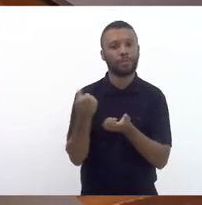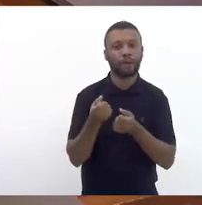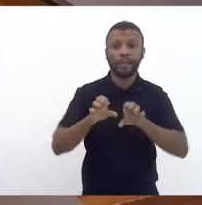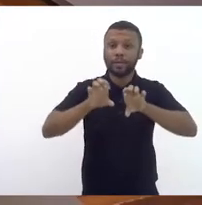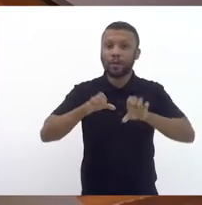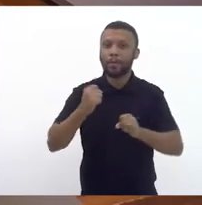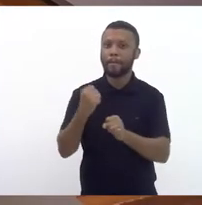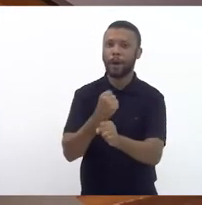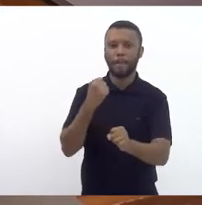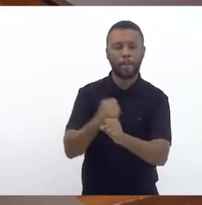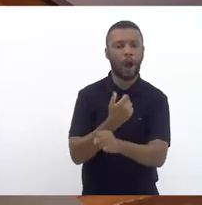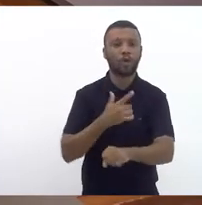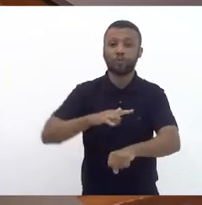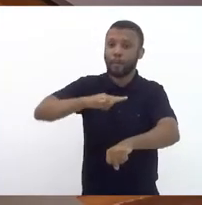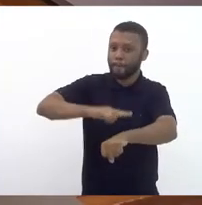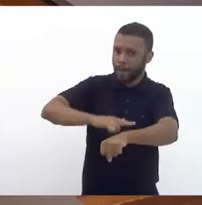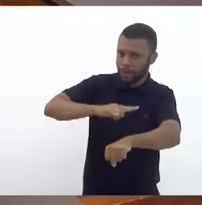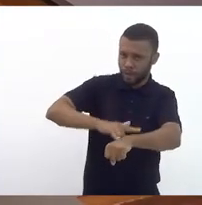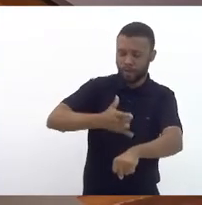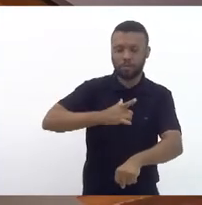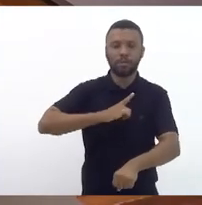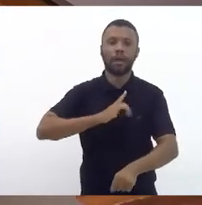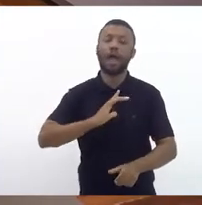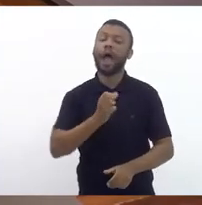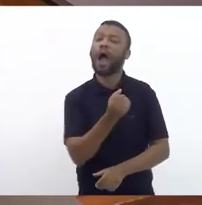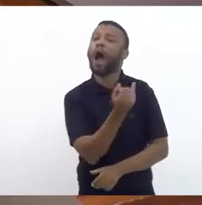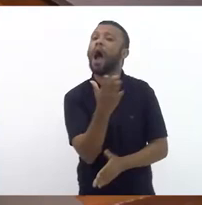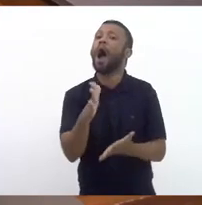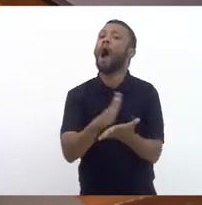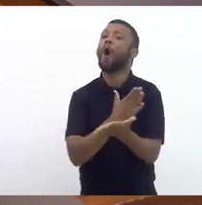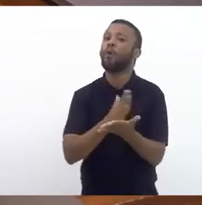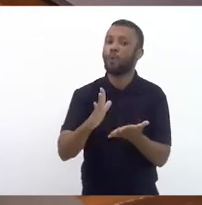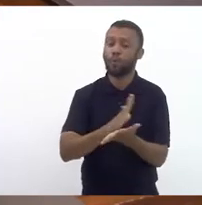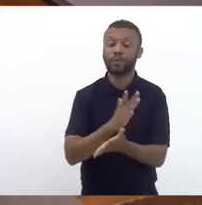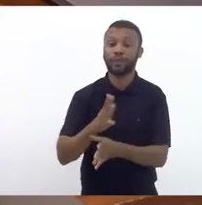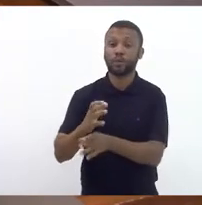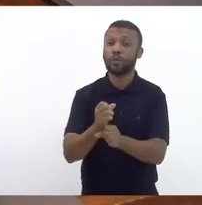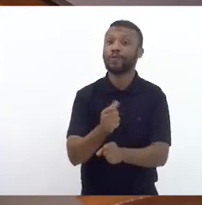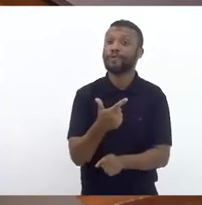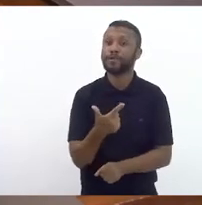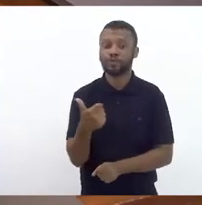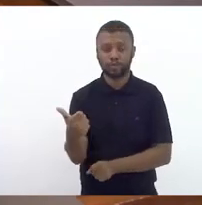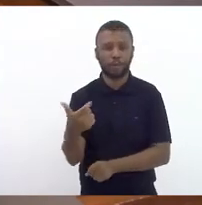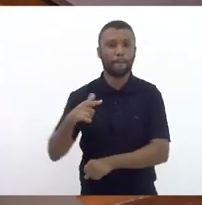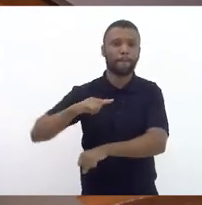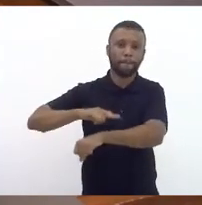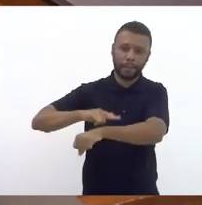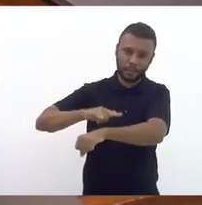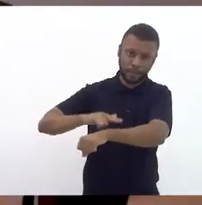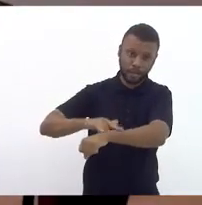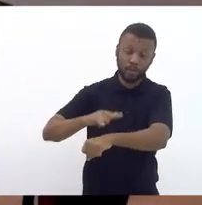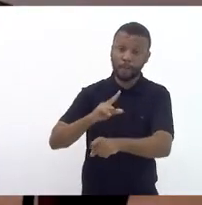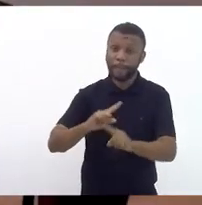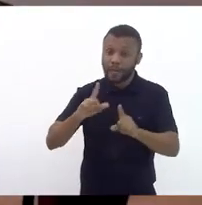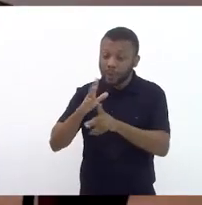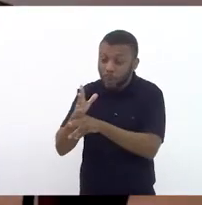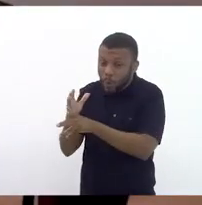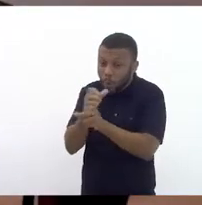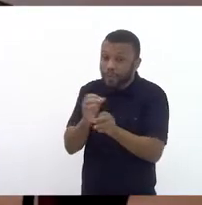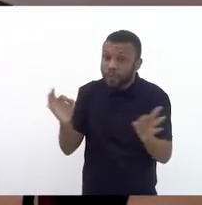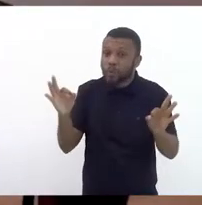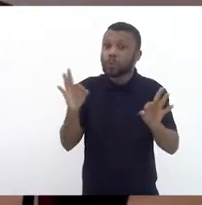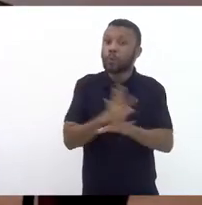as instalações dessa forma. Nós fizemos alguns banheiros, temos aqui 21, não temos no total das